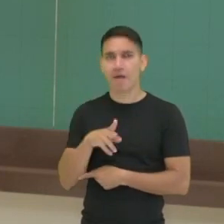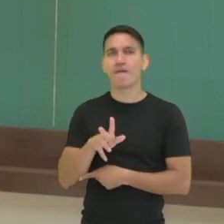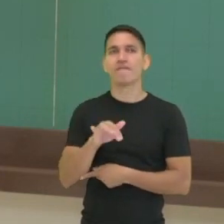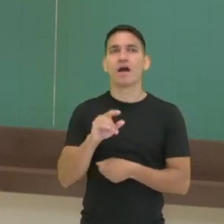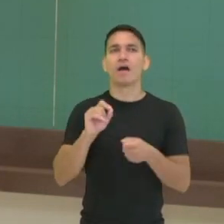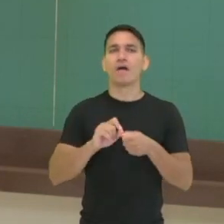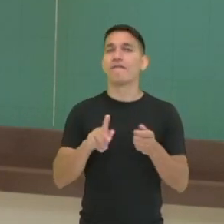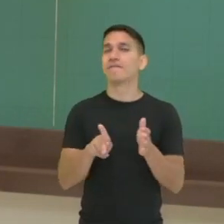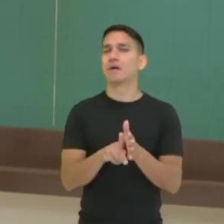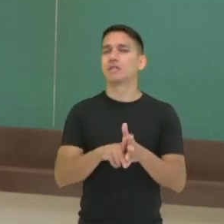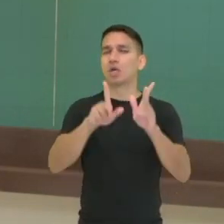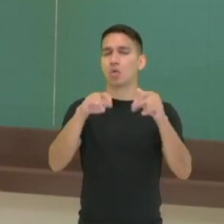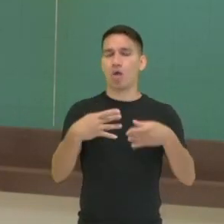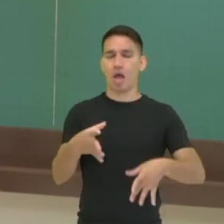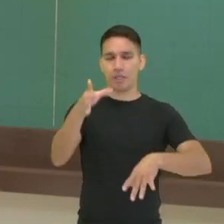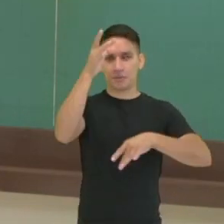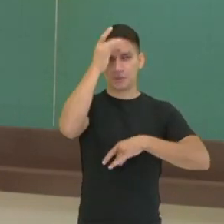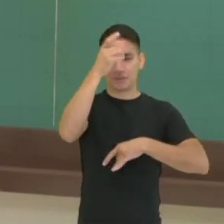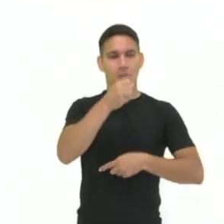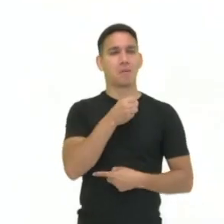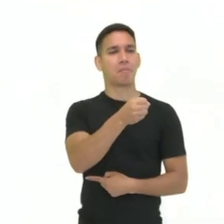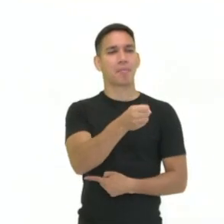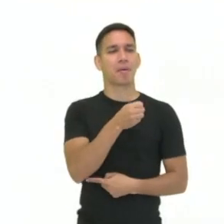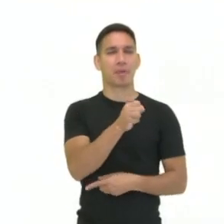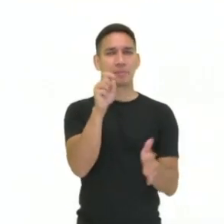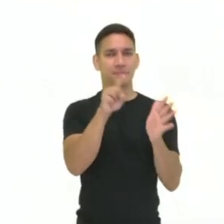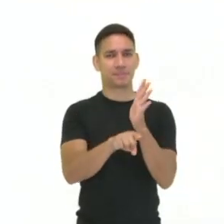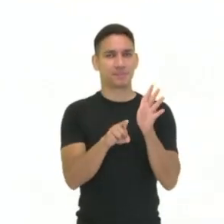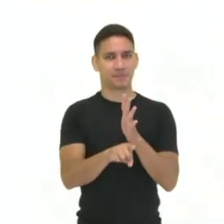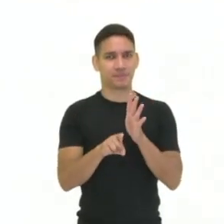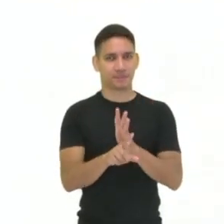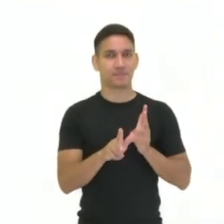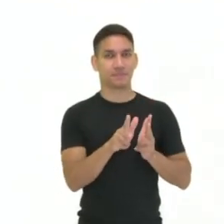o entrevistador, o jornalista.